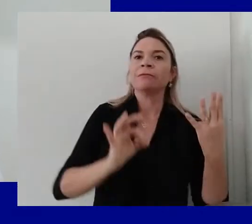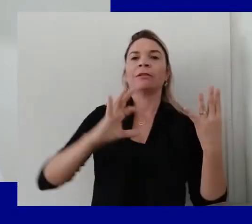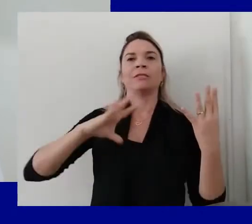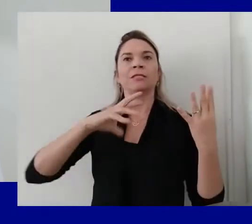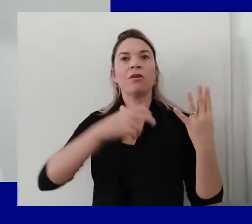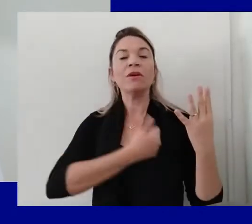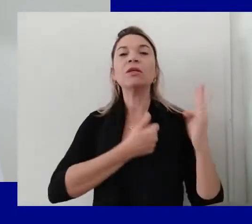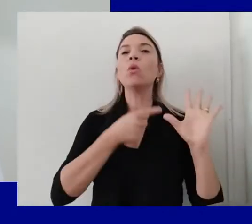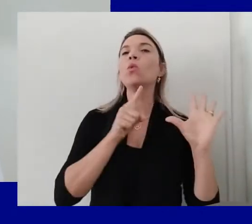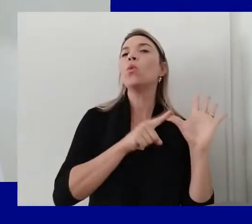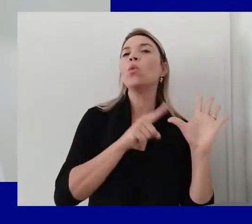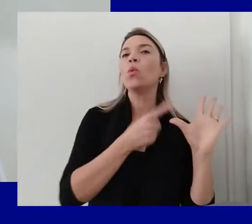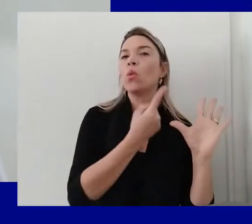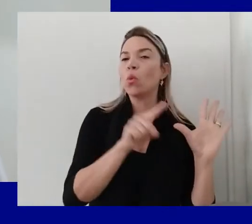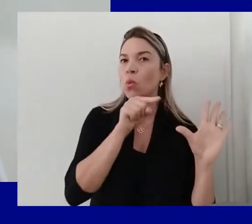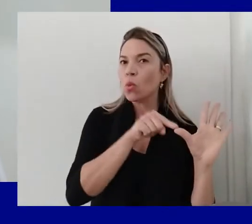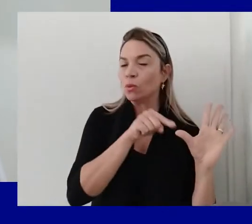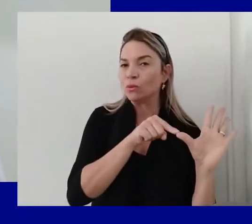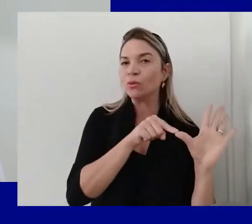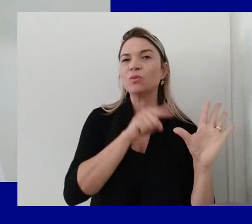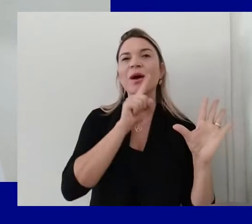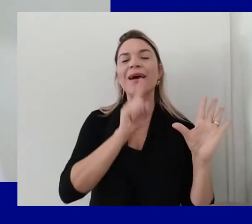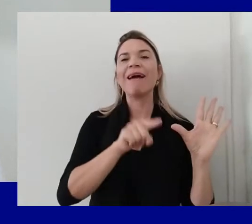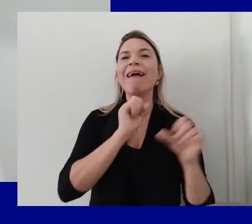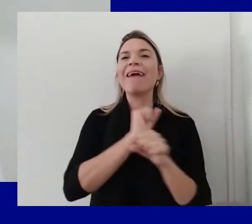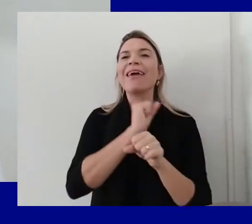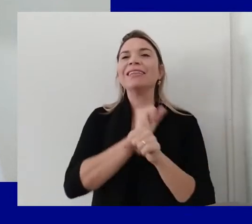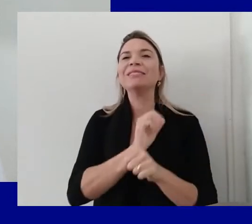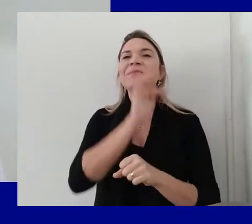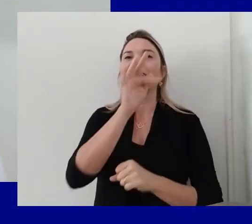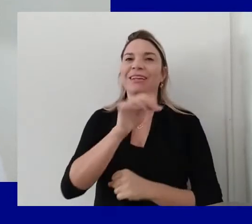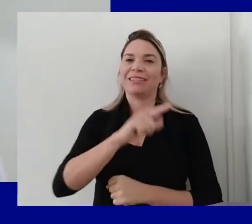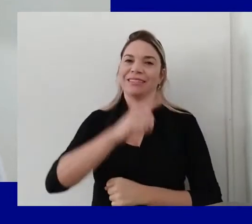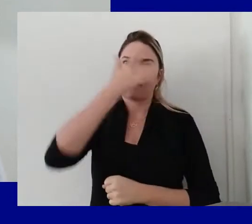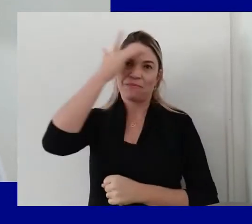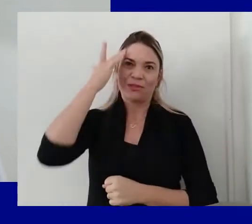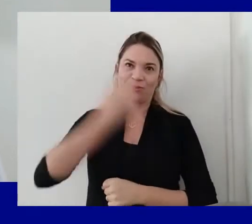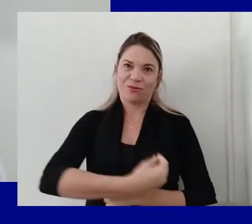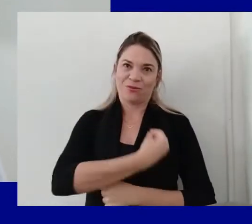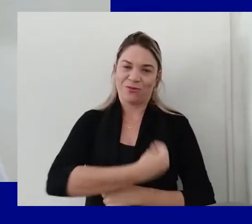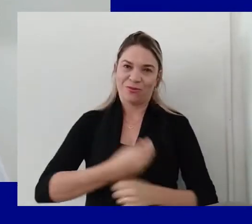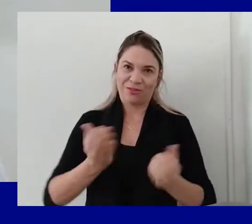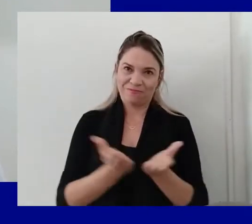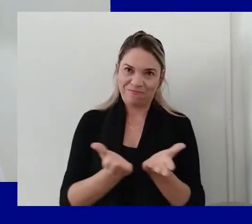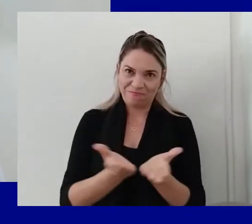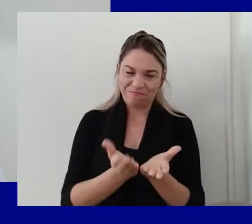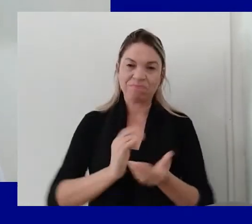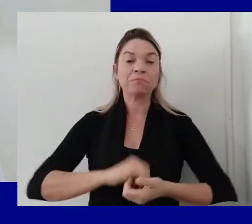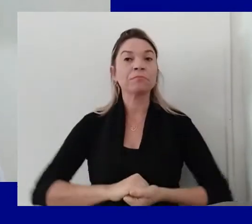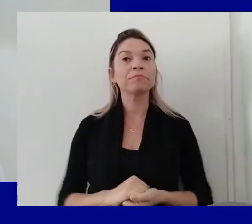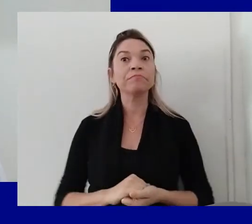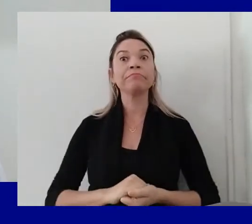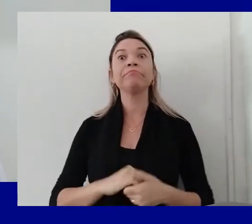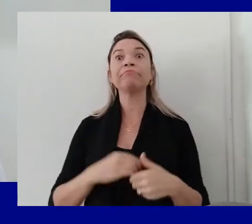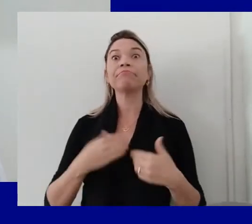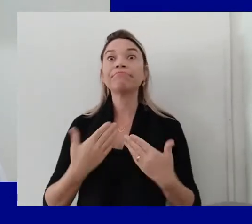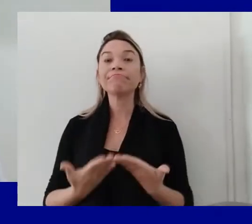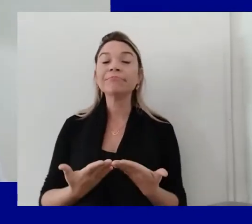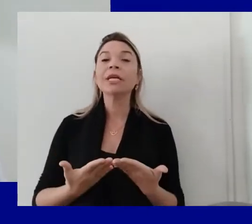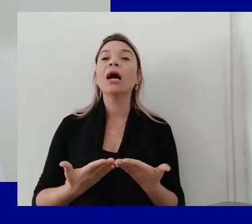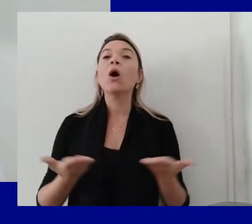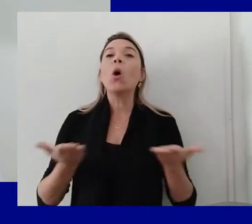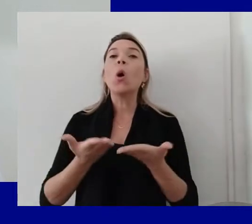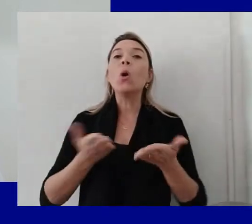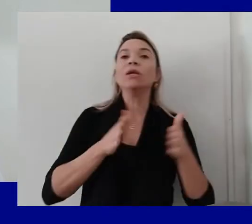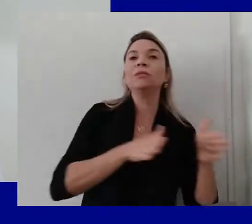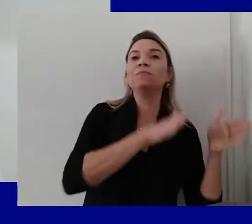primeira parte estudando sobre a esperança cristã. Hoje iniciamos uma segunda parte. Eu prefiro não